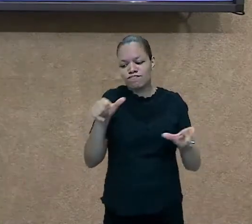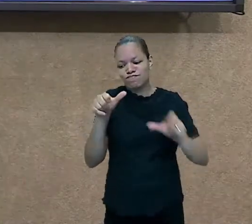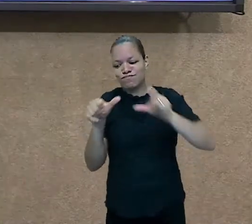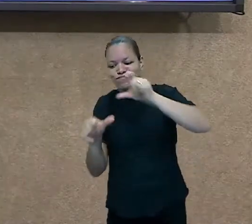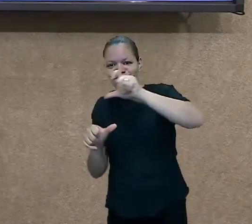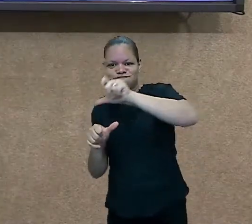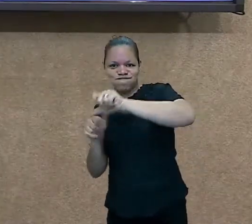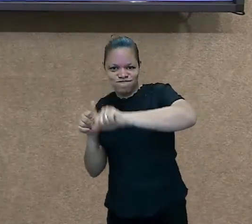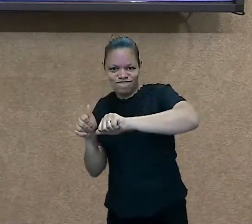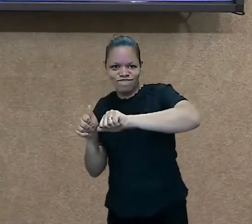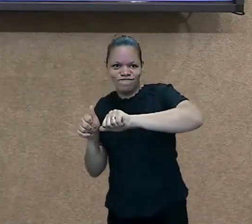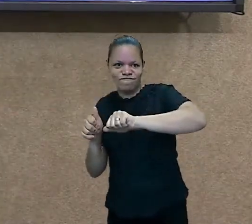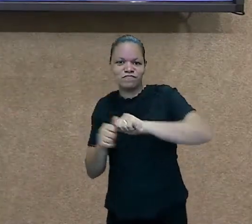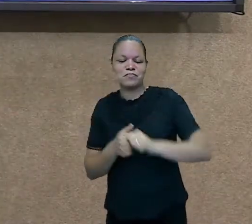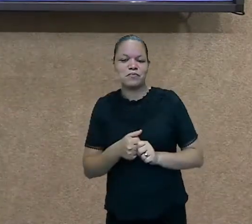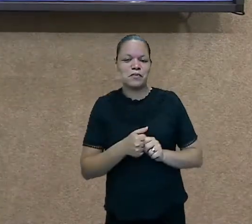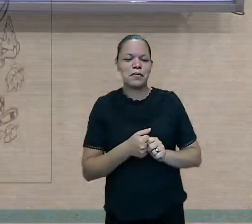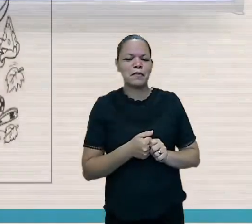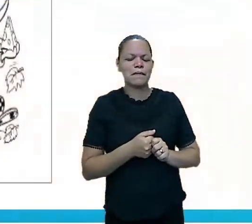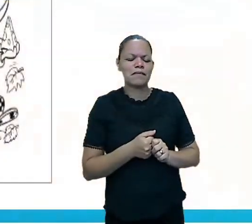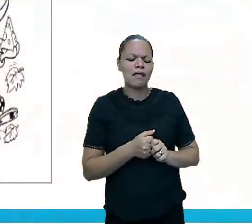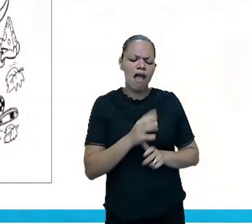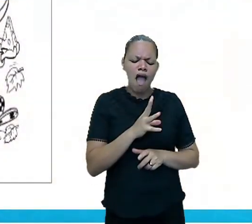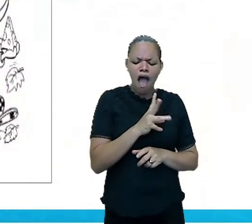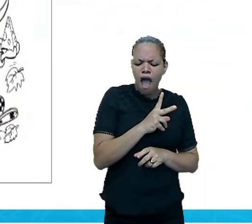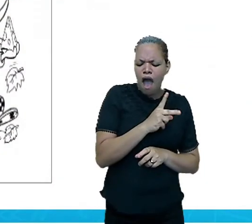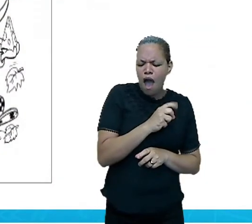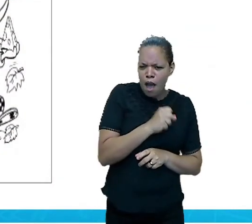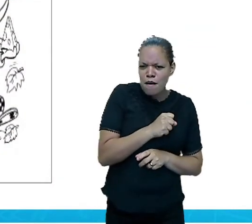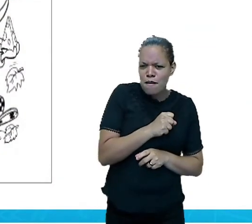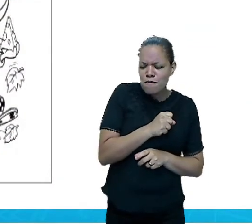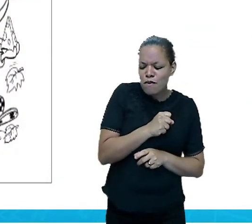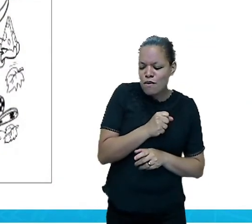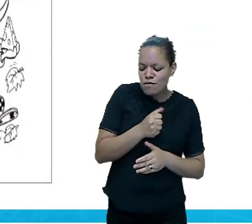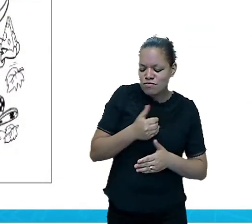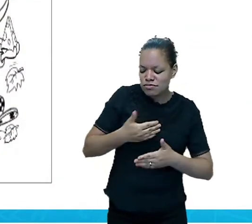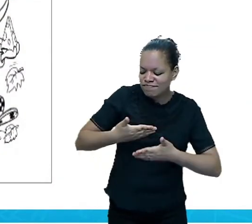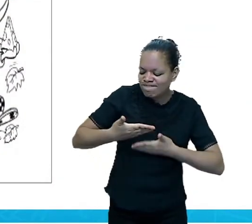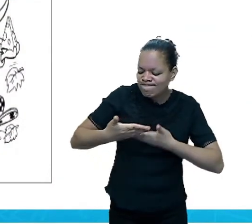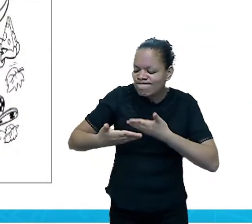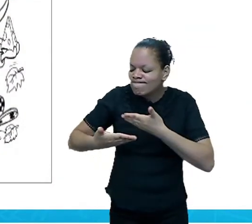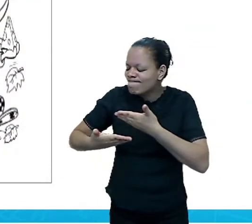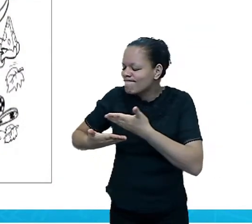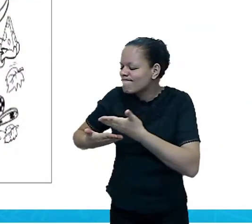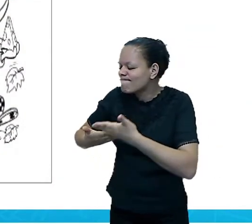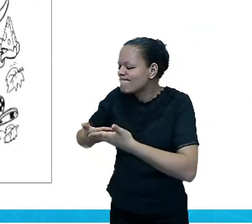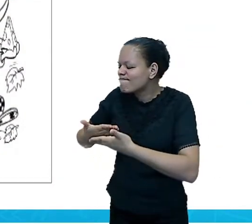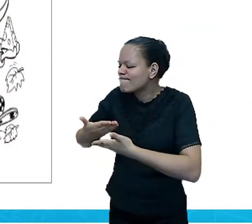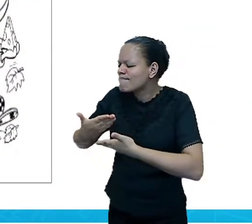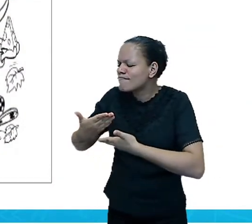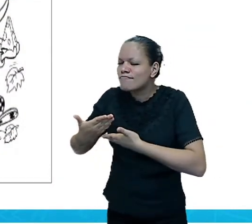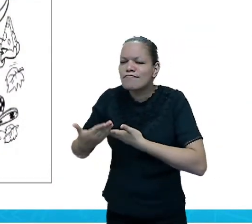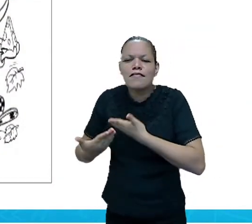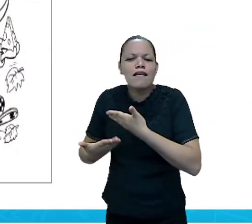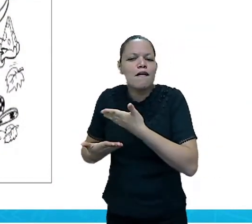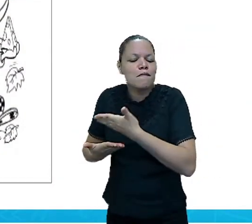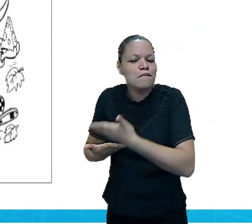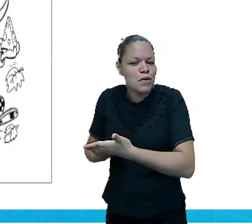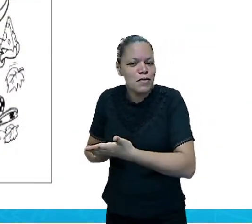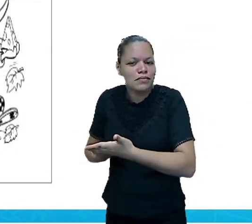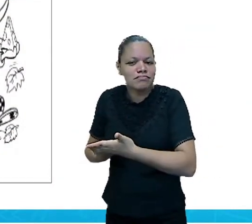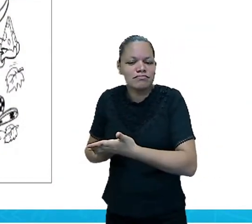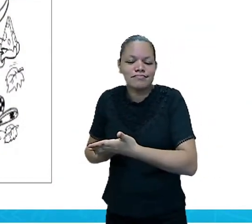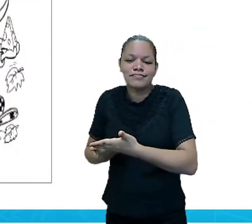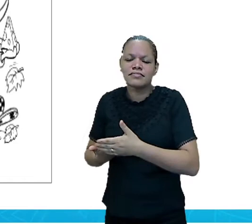sentido. Amor com amor se paga? Não, não encaixa. Quem vê cara não